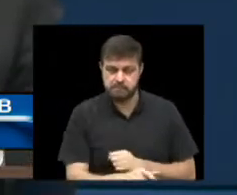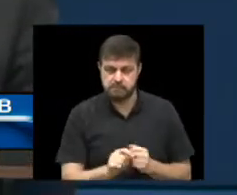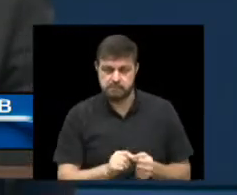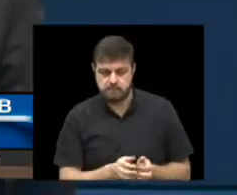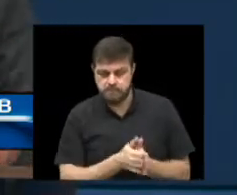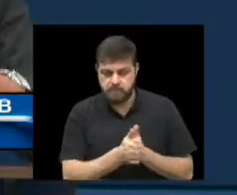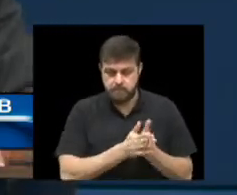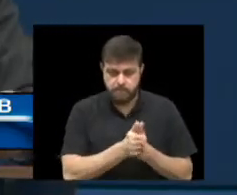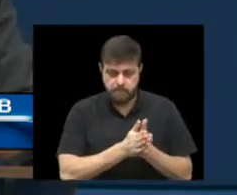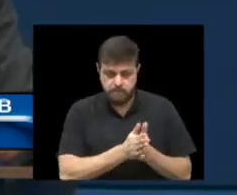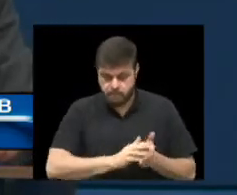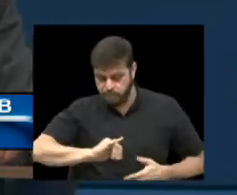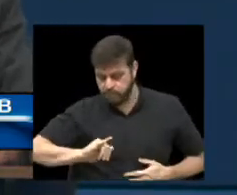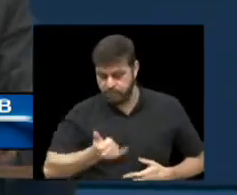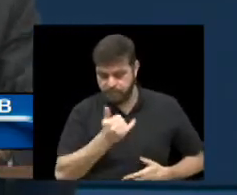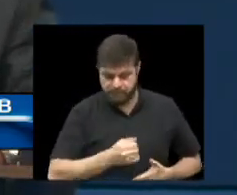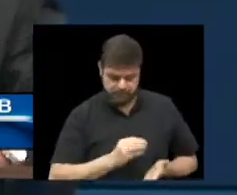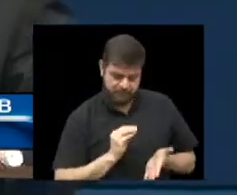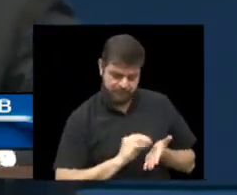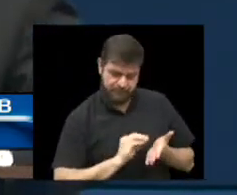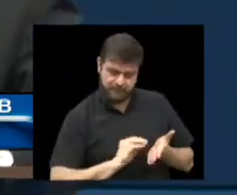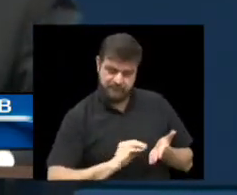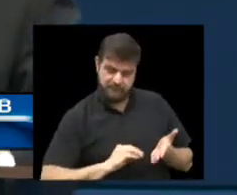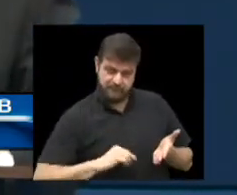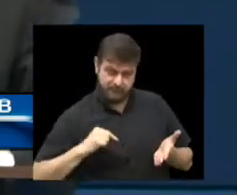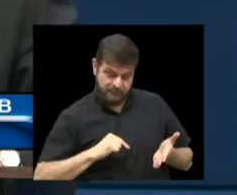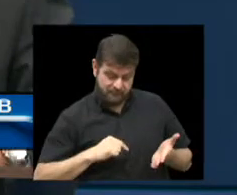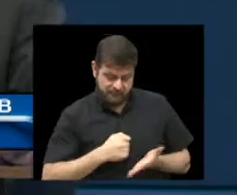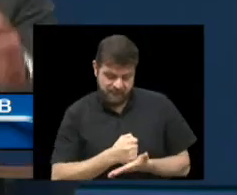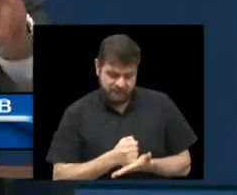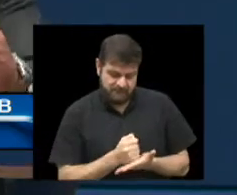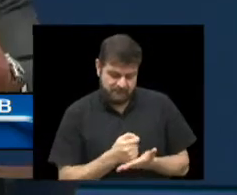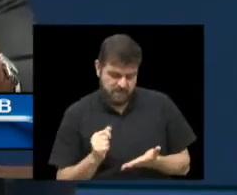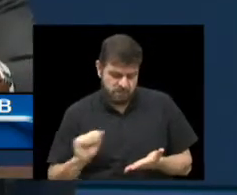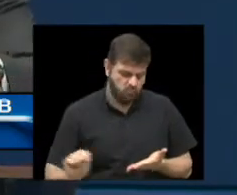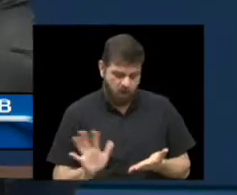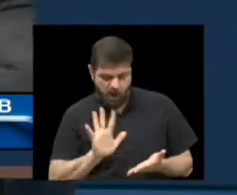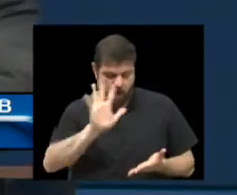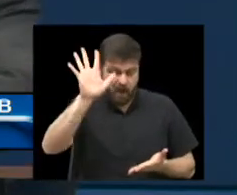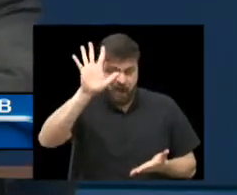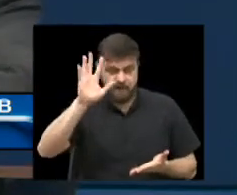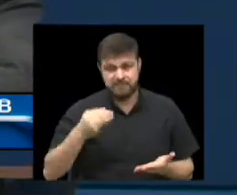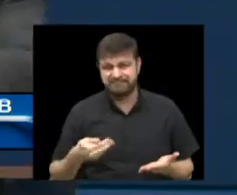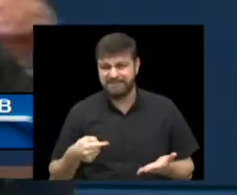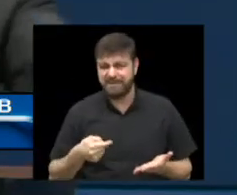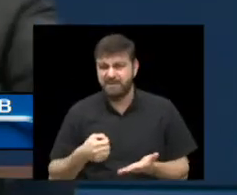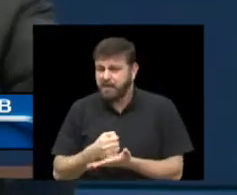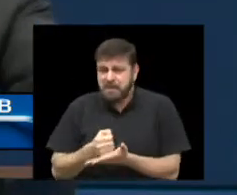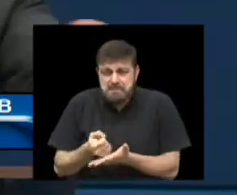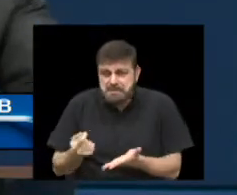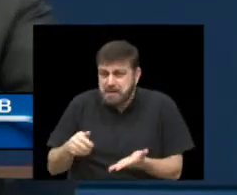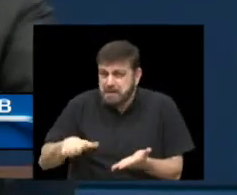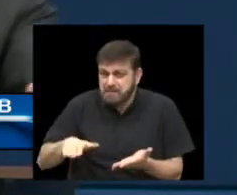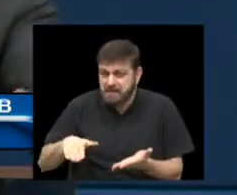área da saúde possa preencher que ele fez uso de um medicamento de um valor que, na verdade, era de outro.